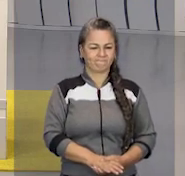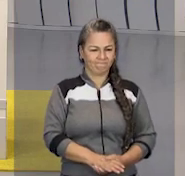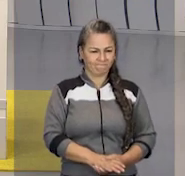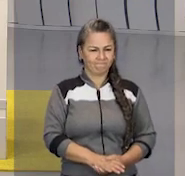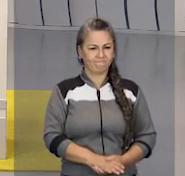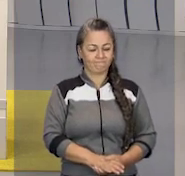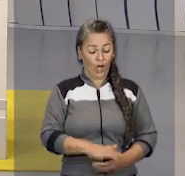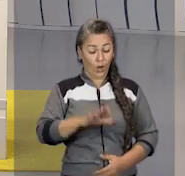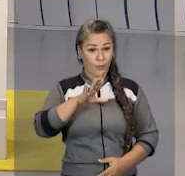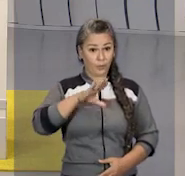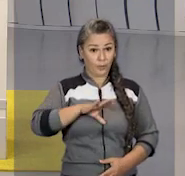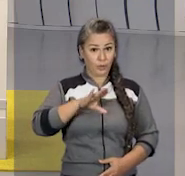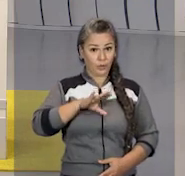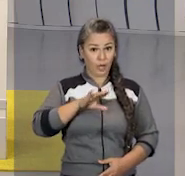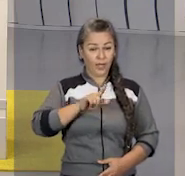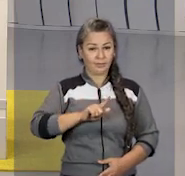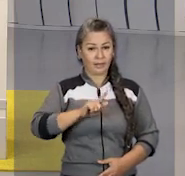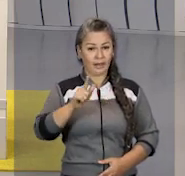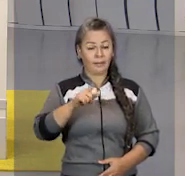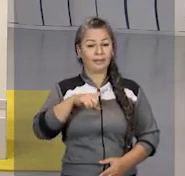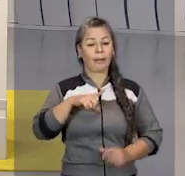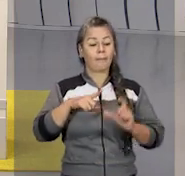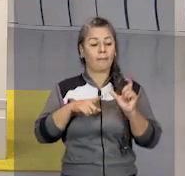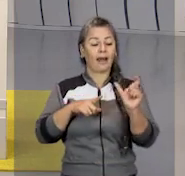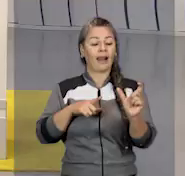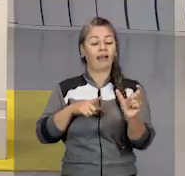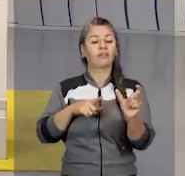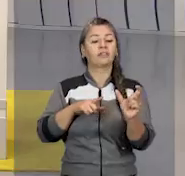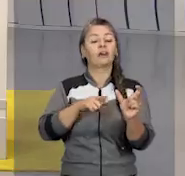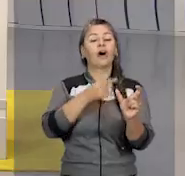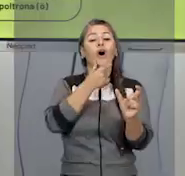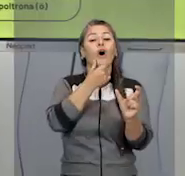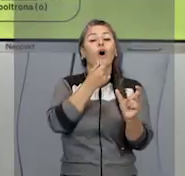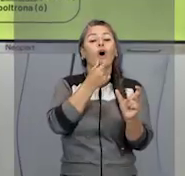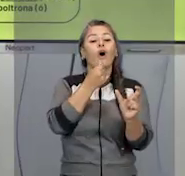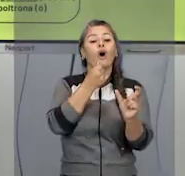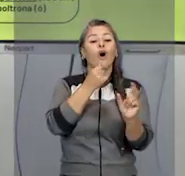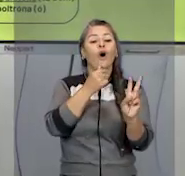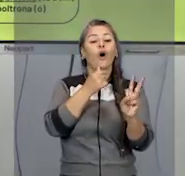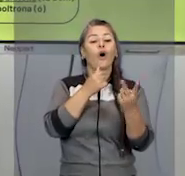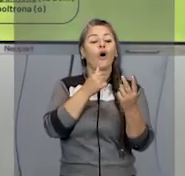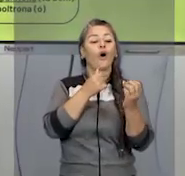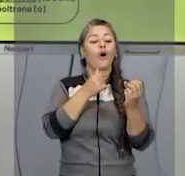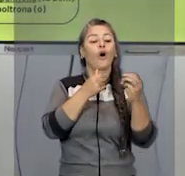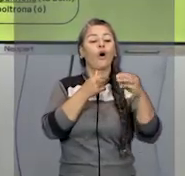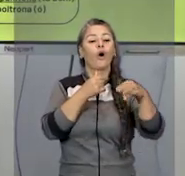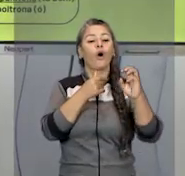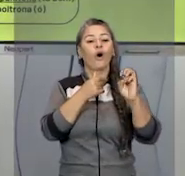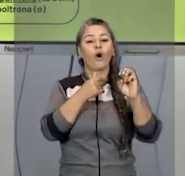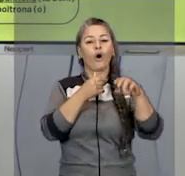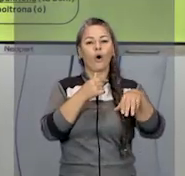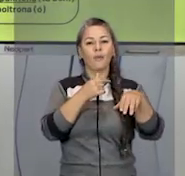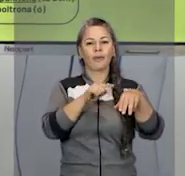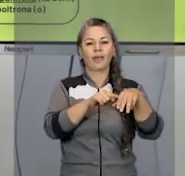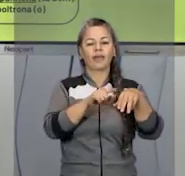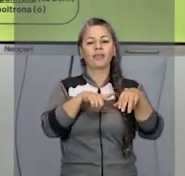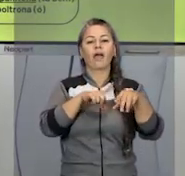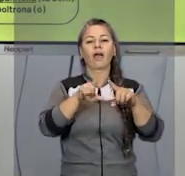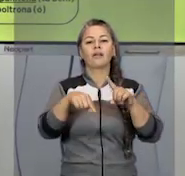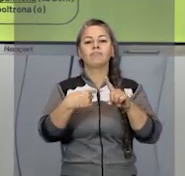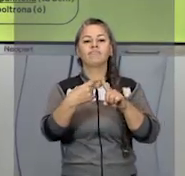lá o aumentativo de homem. Se você abre a gramática tradicional, vai estar escrito